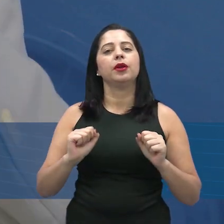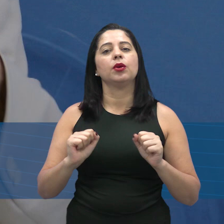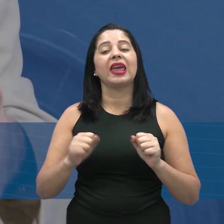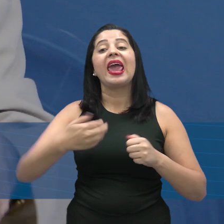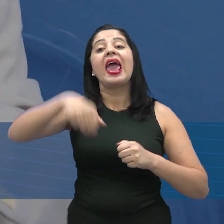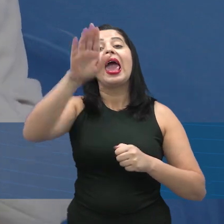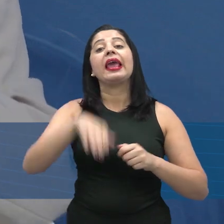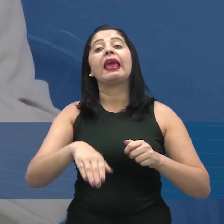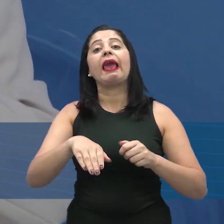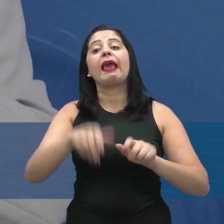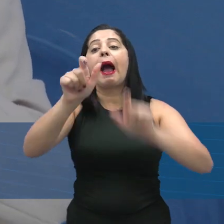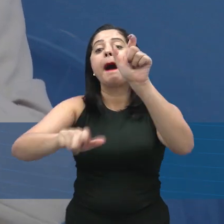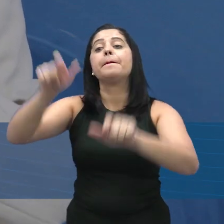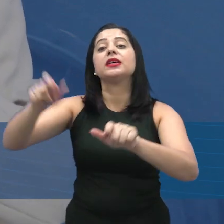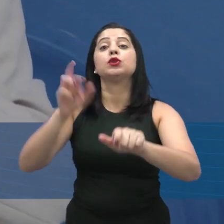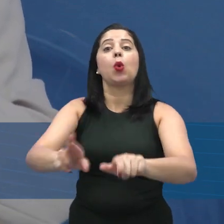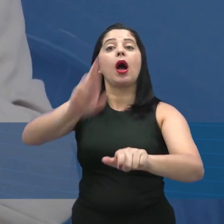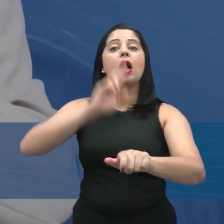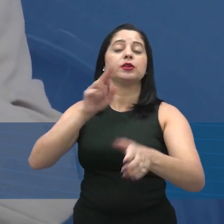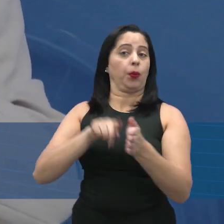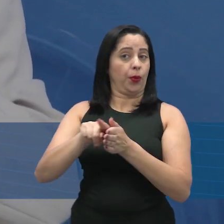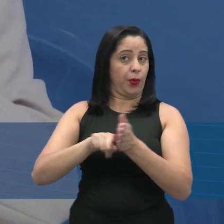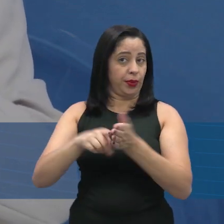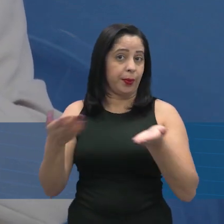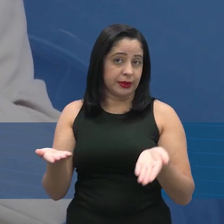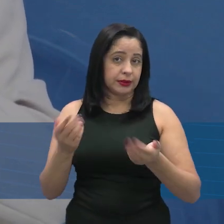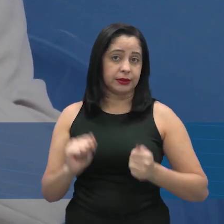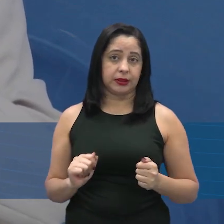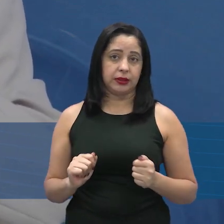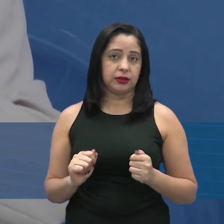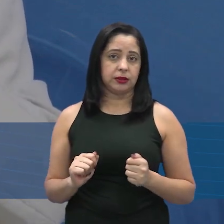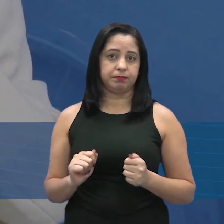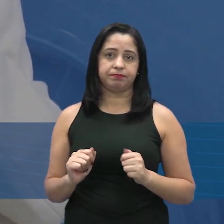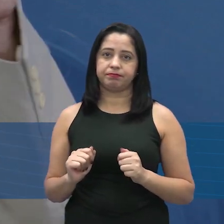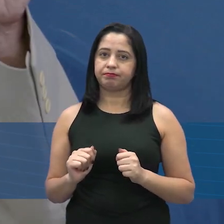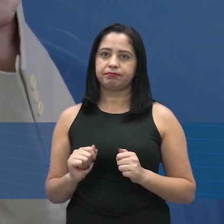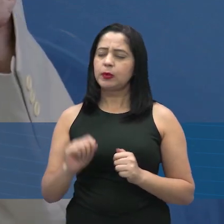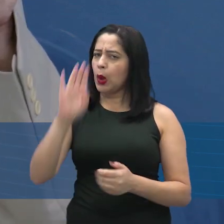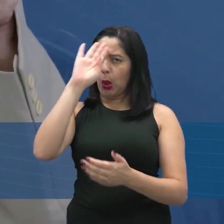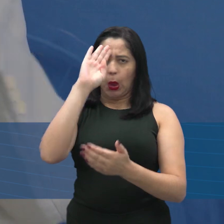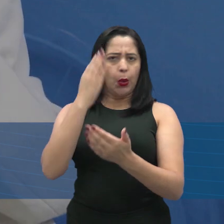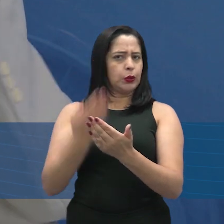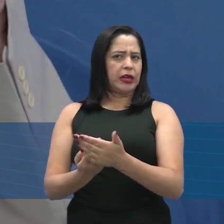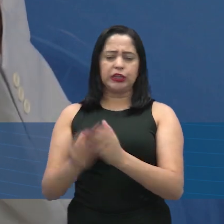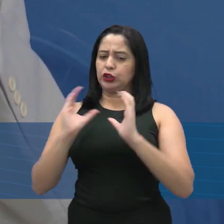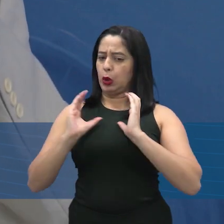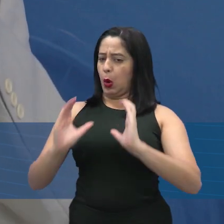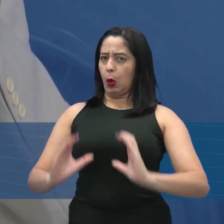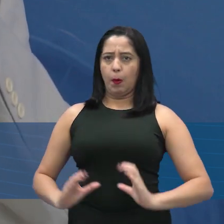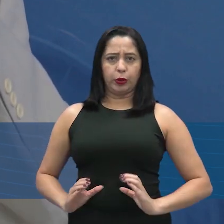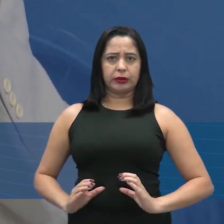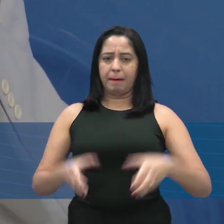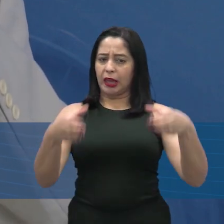as pessoas que responderam essa pesquisa, né? Eu não acredito que isso seja homogêneo no comportamento de toda a